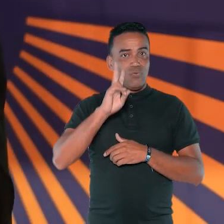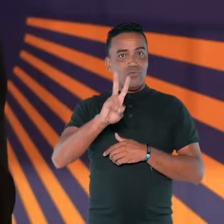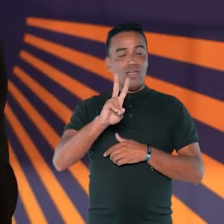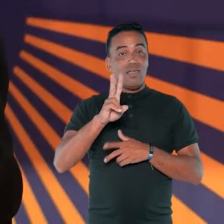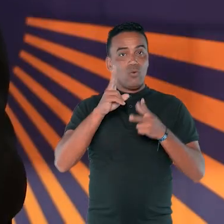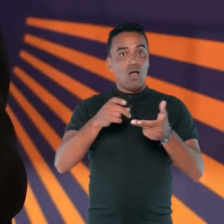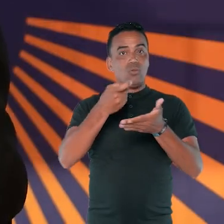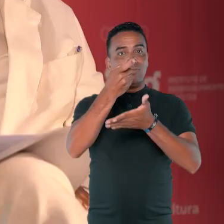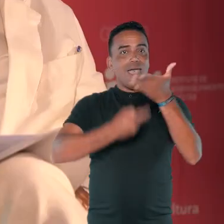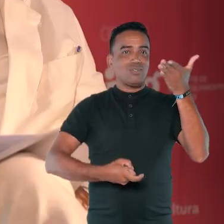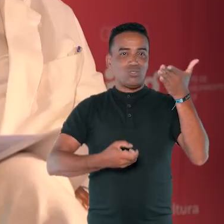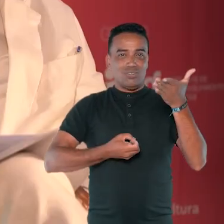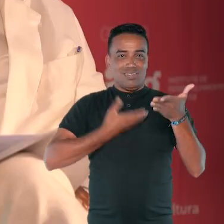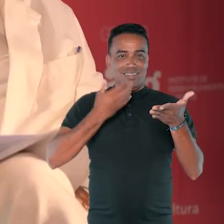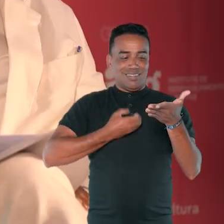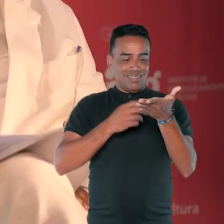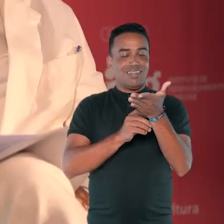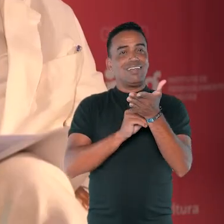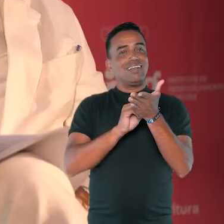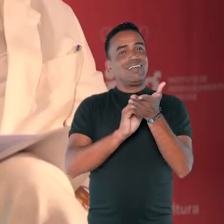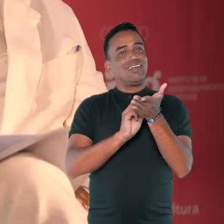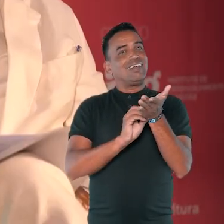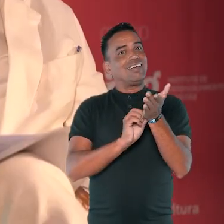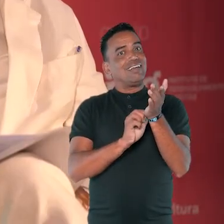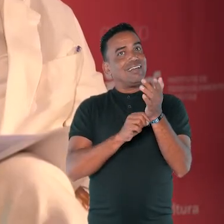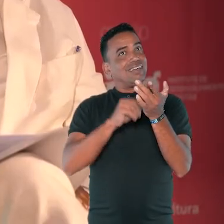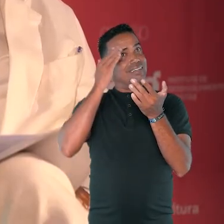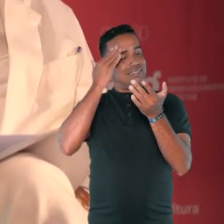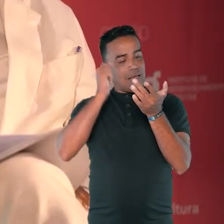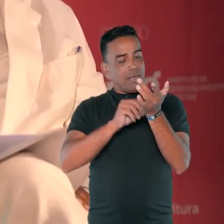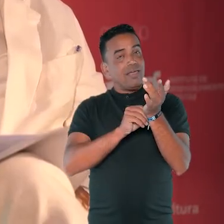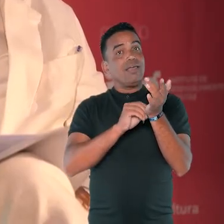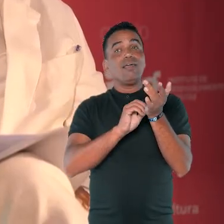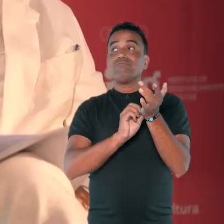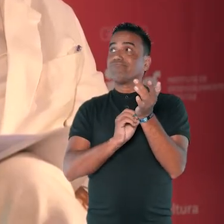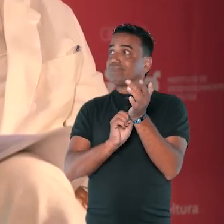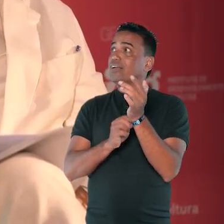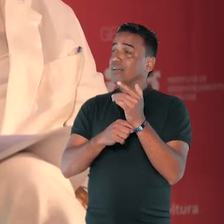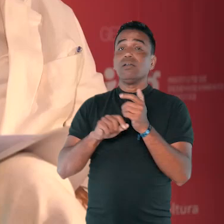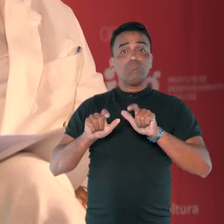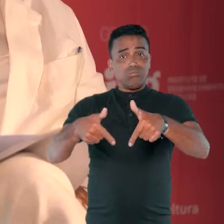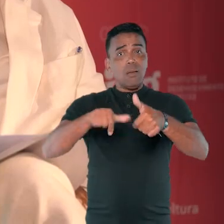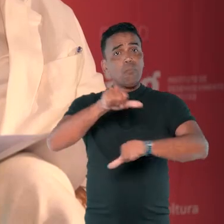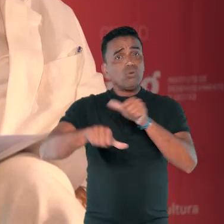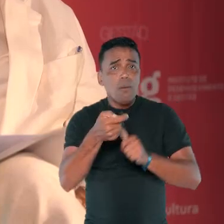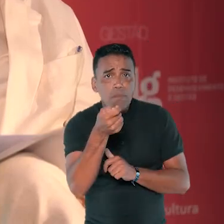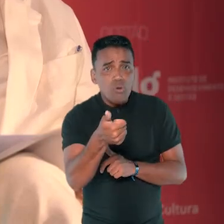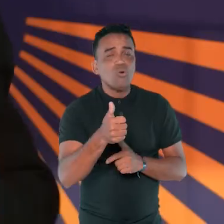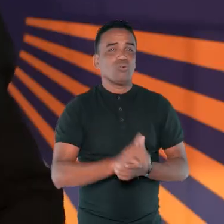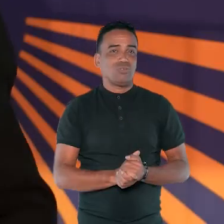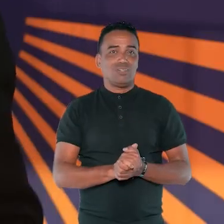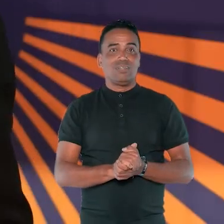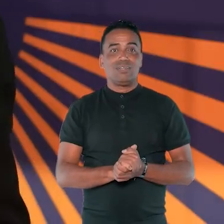poema. E saber que nós podemos, pelo menos, fazer uma partezinha. Um